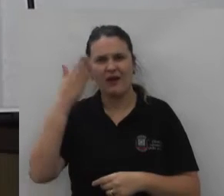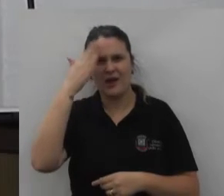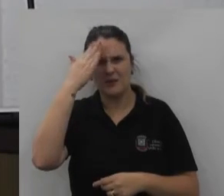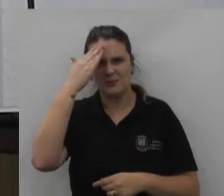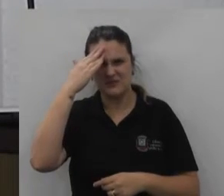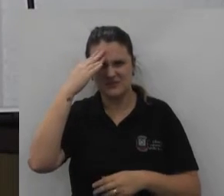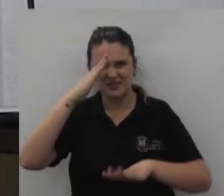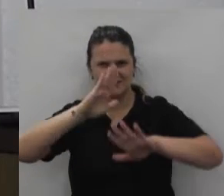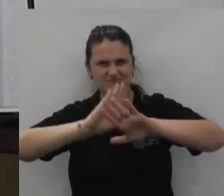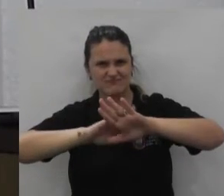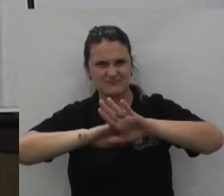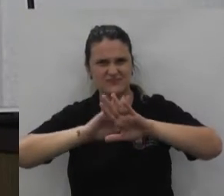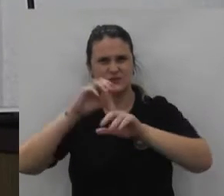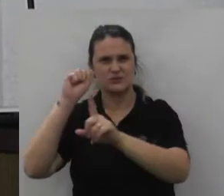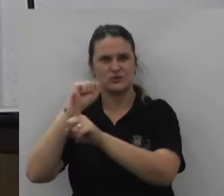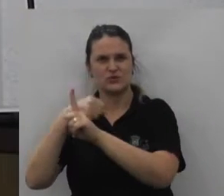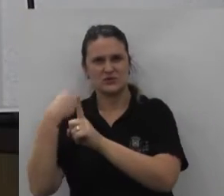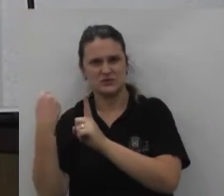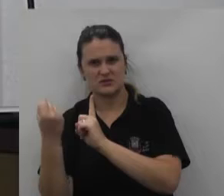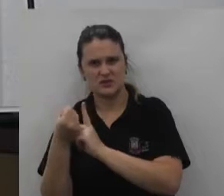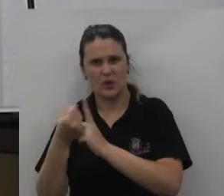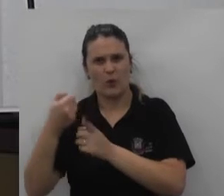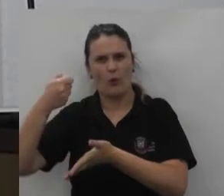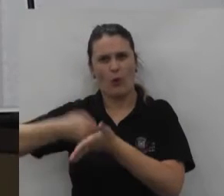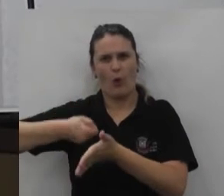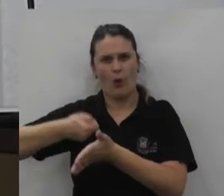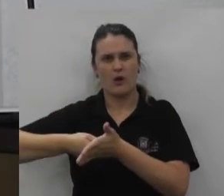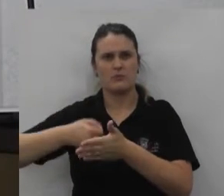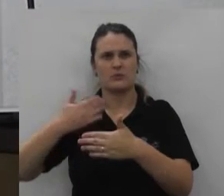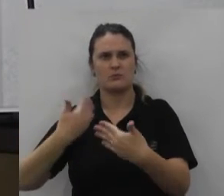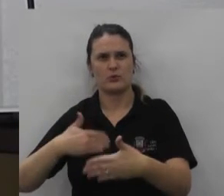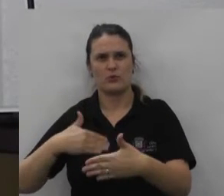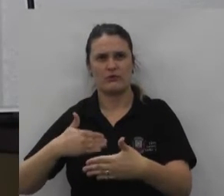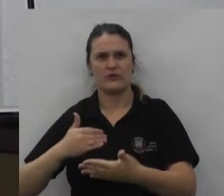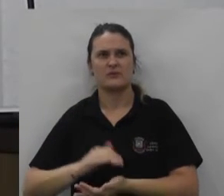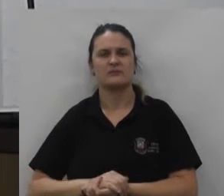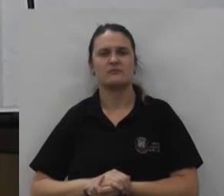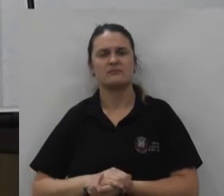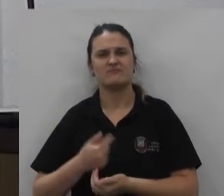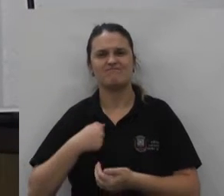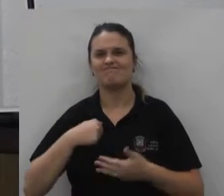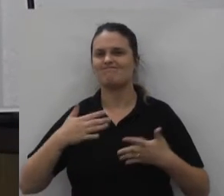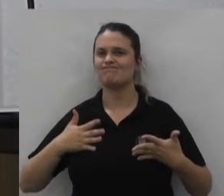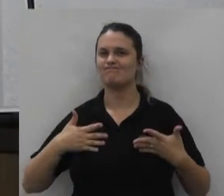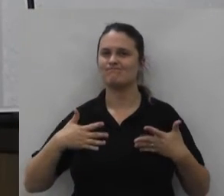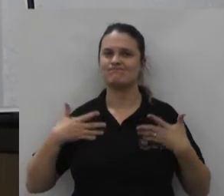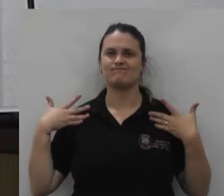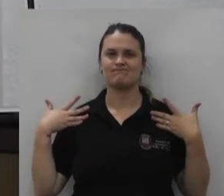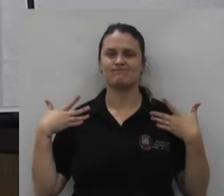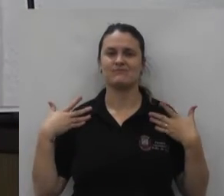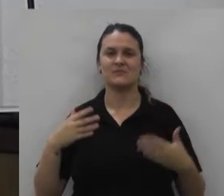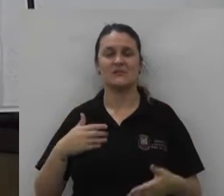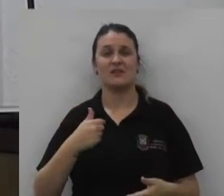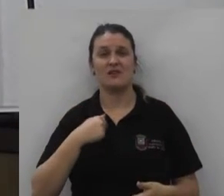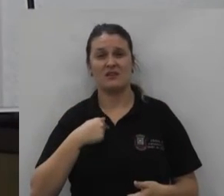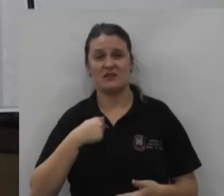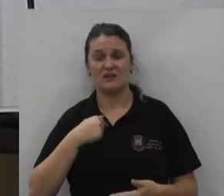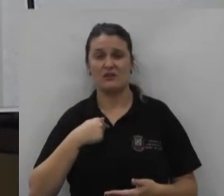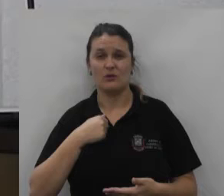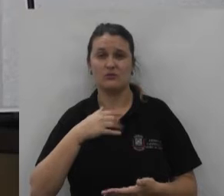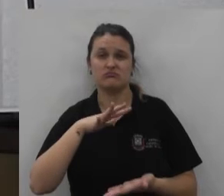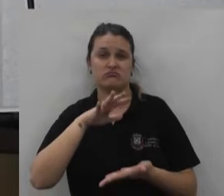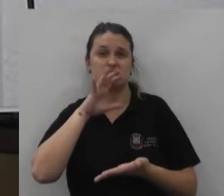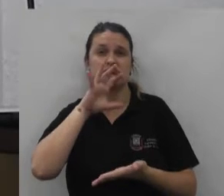cabeça a linha ideológica e socialista que foi cobrado na prova. Me assusta isso. Fica aqui o